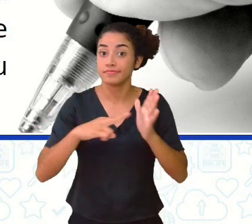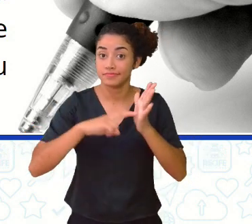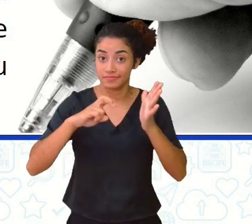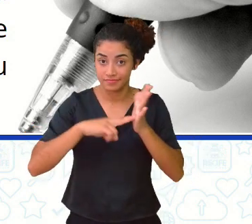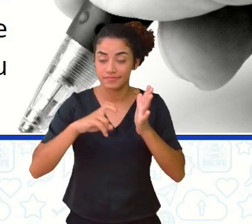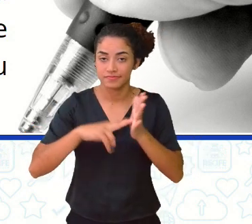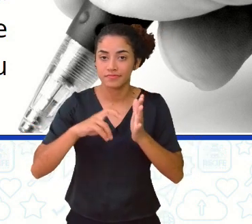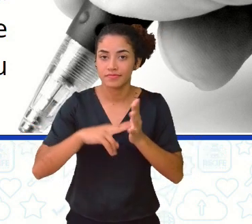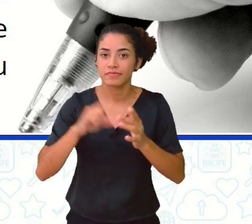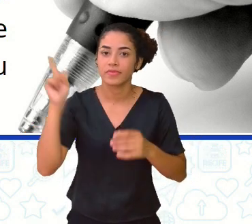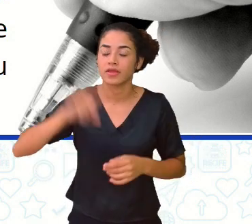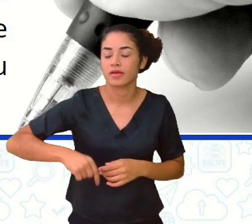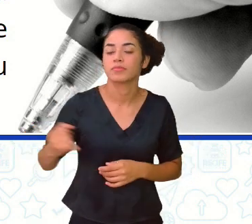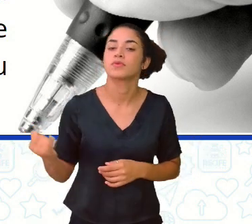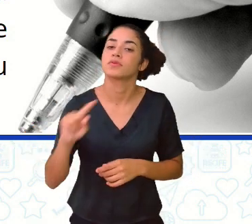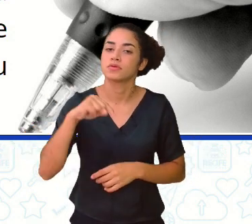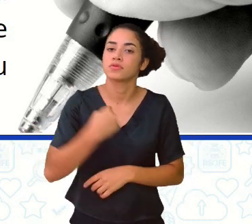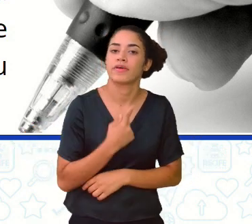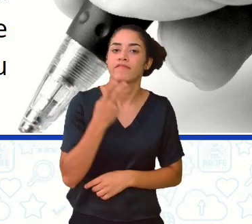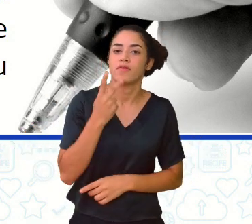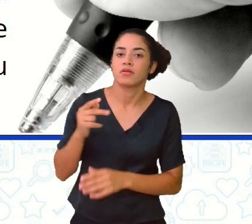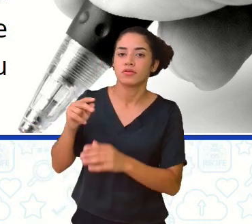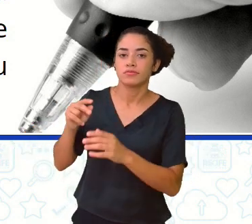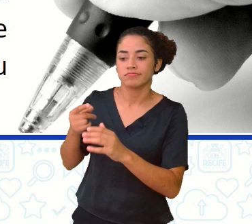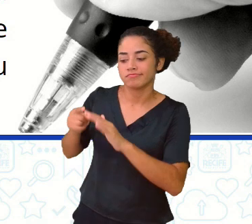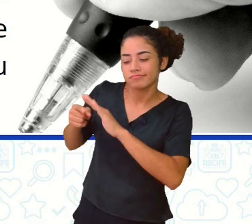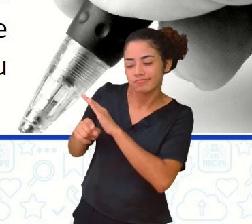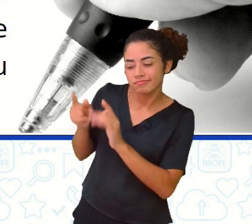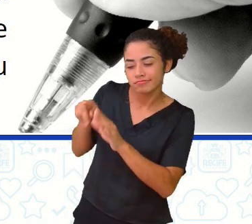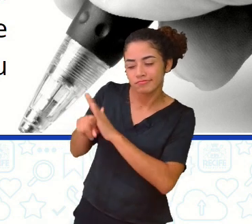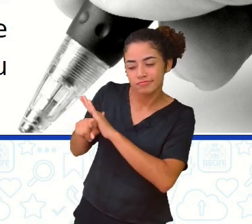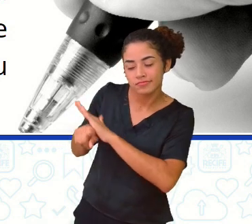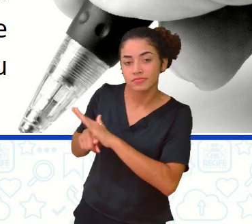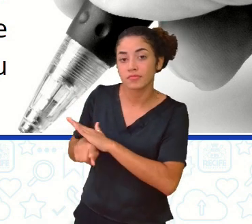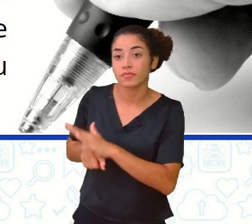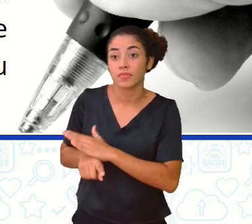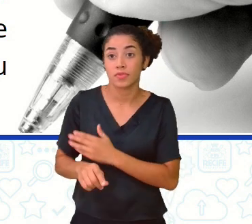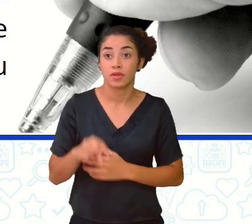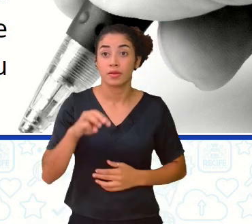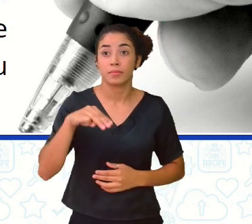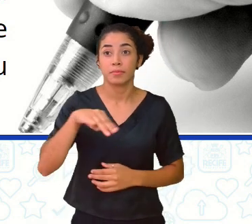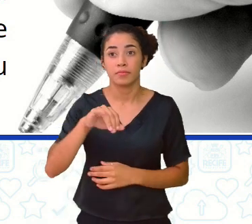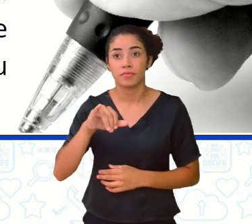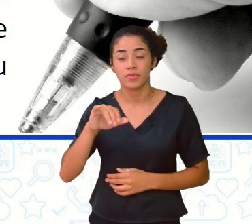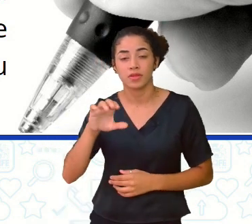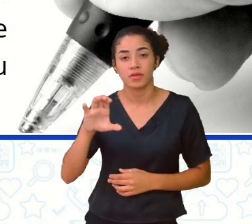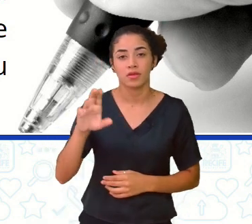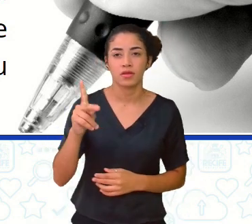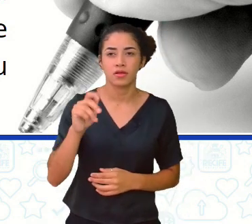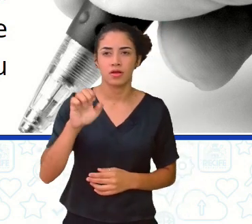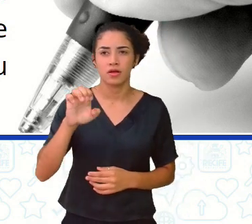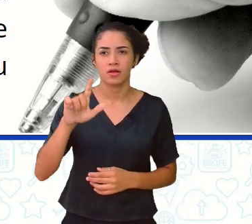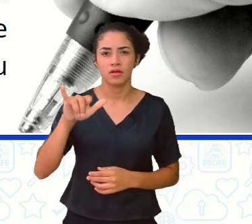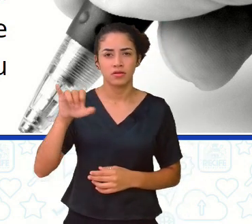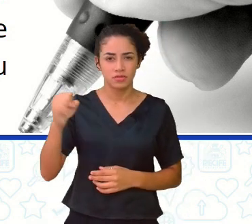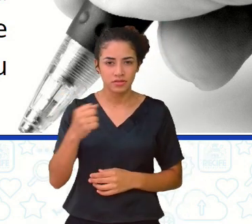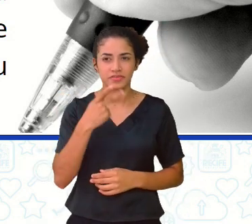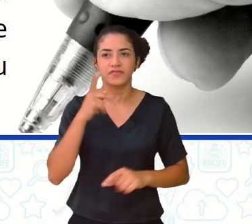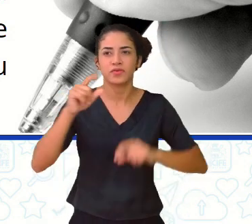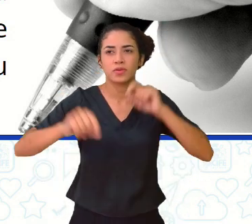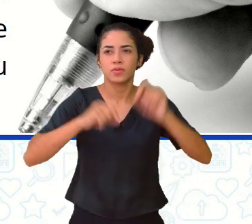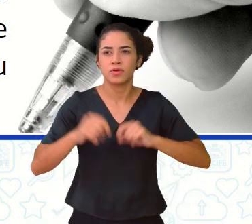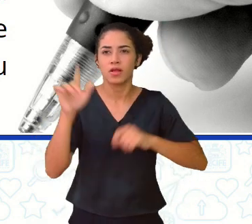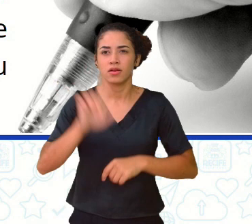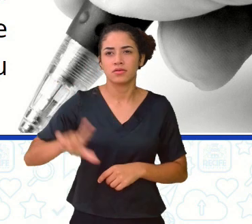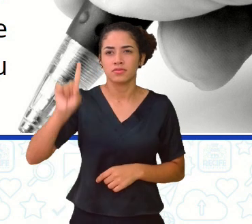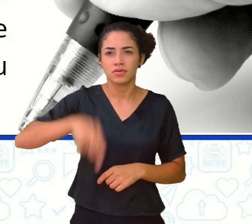é importante de procurar fontes, Michaelis define literatura como a arte de compor escritos em prosa ou em verso de